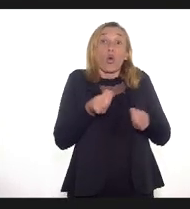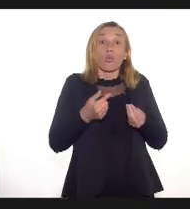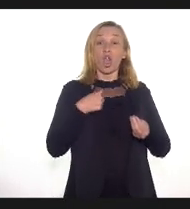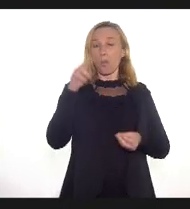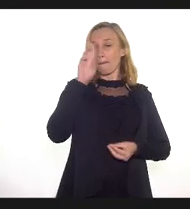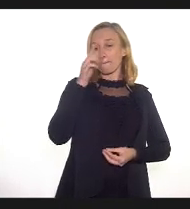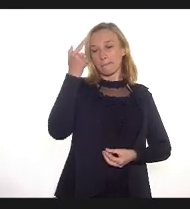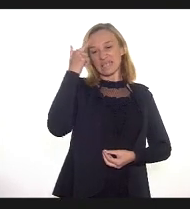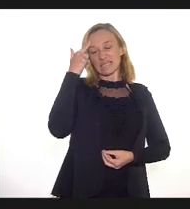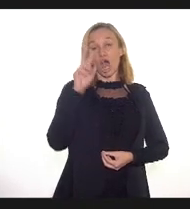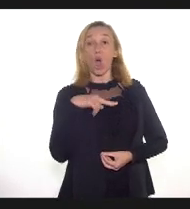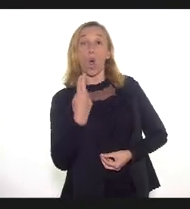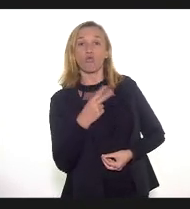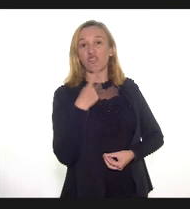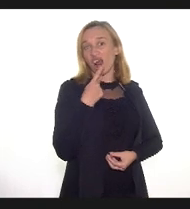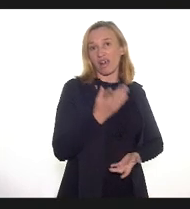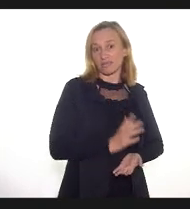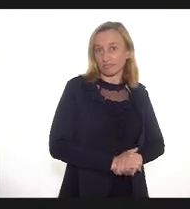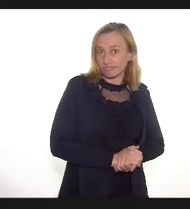ou o que eu devo falar.